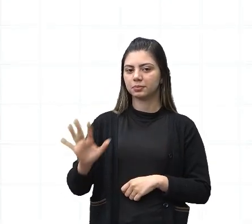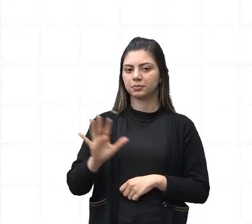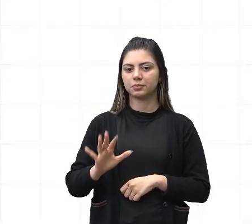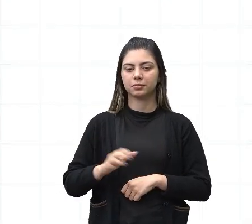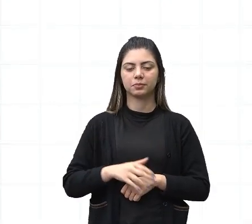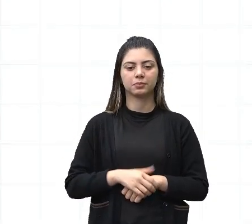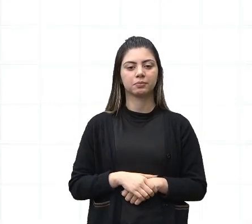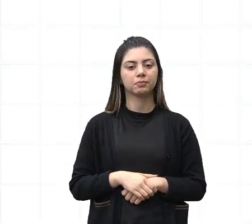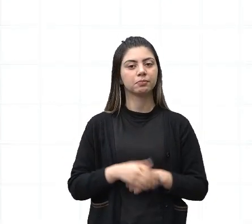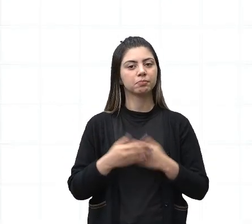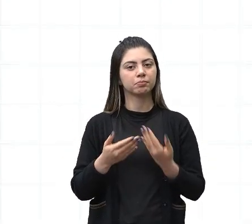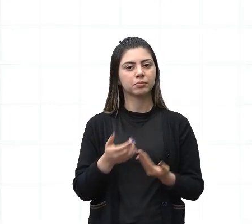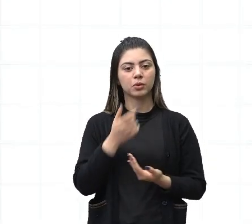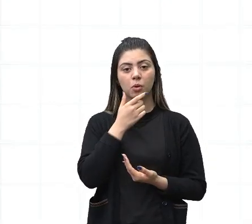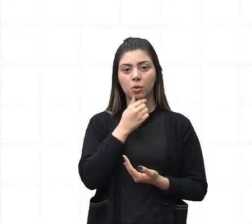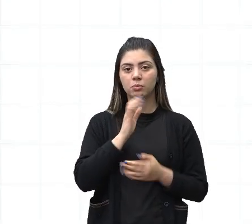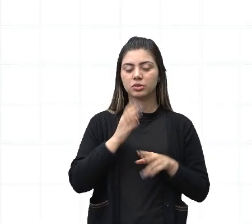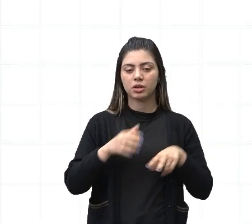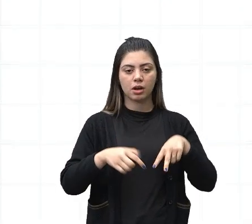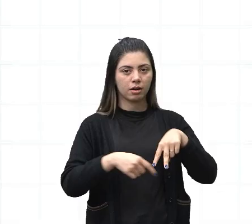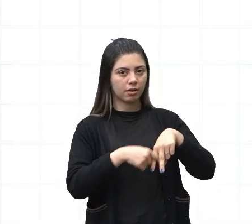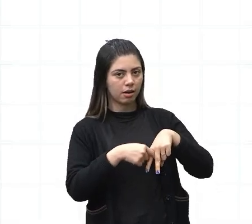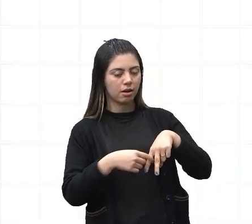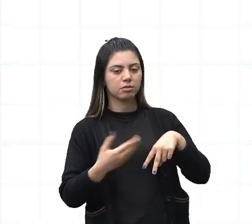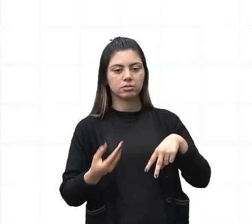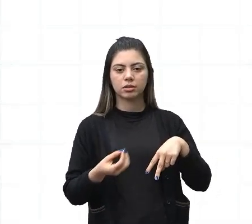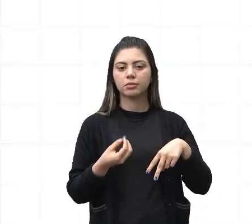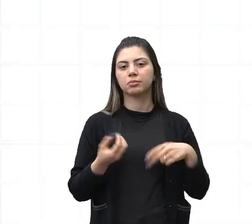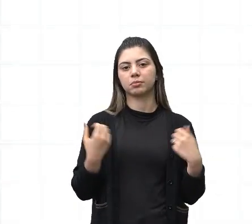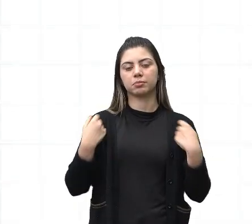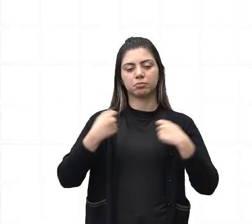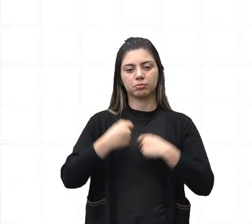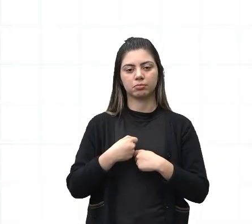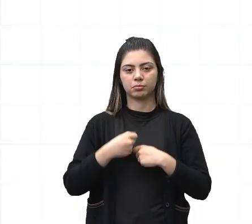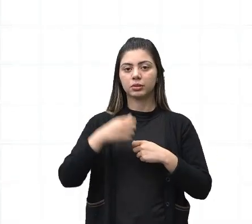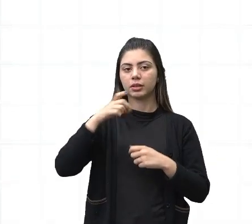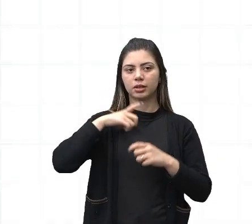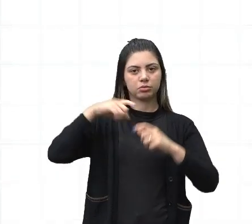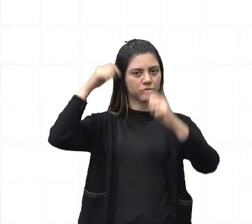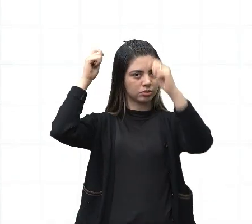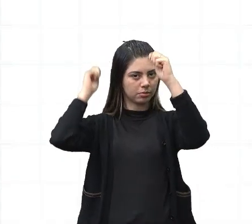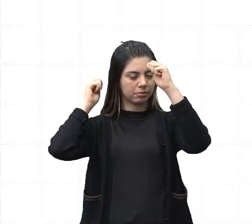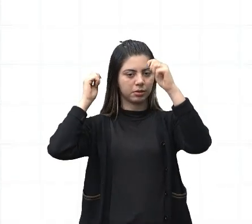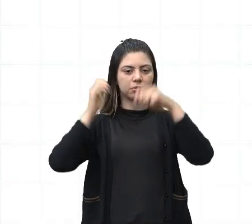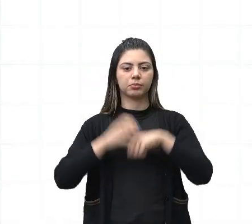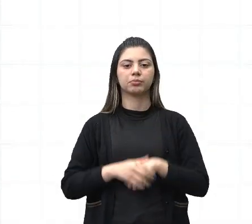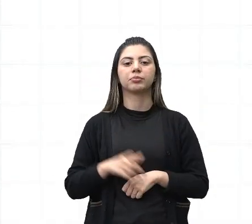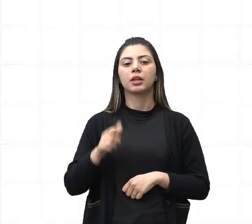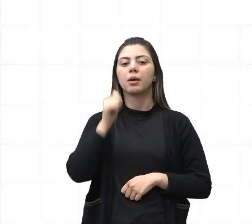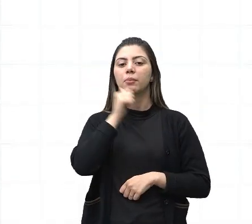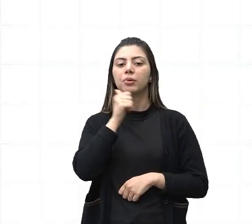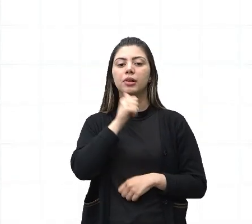o homem já tem uma calça, como seria um blazer, e ele usa um chapéu. A mulher com um